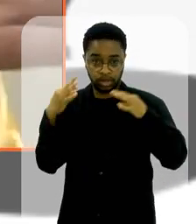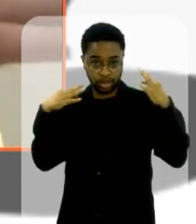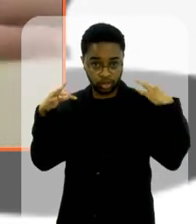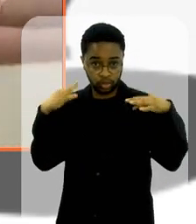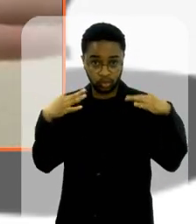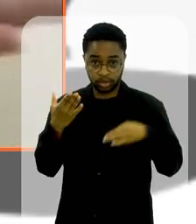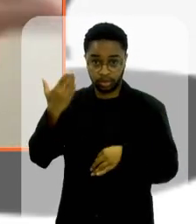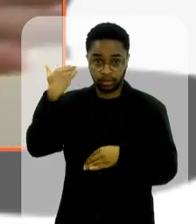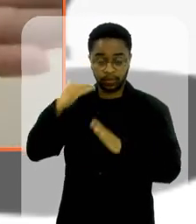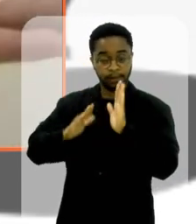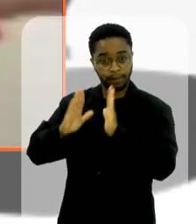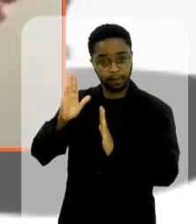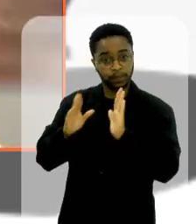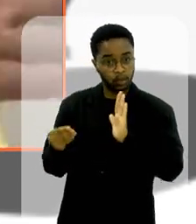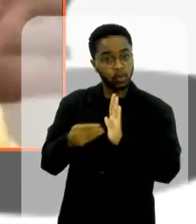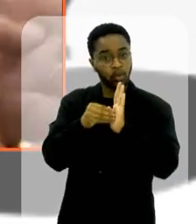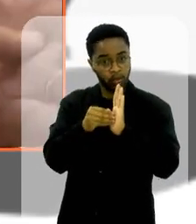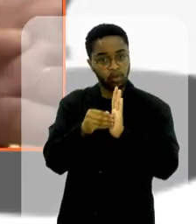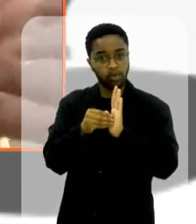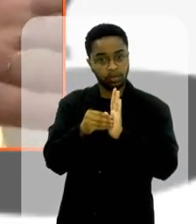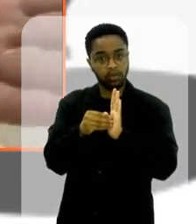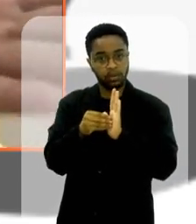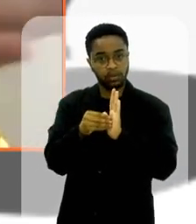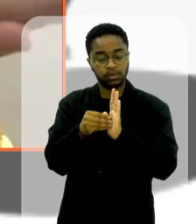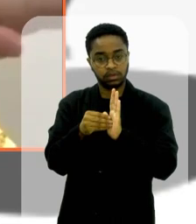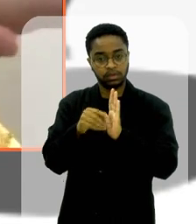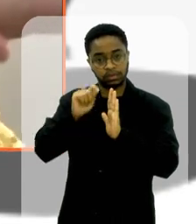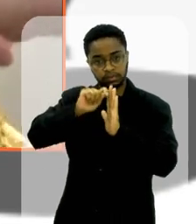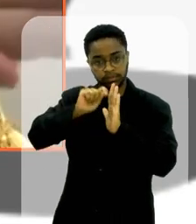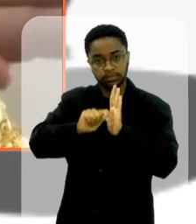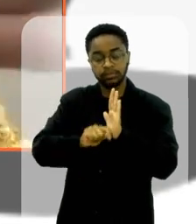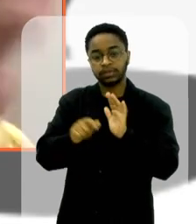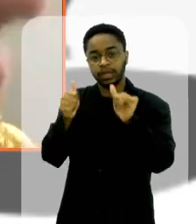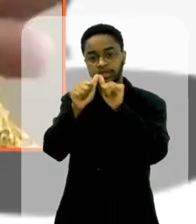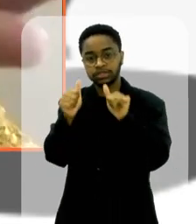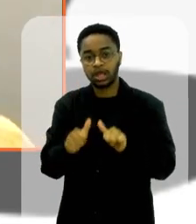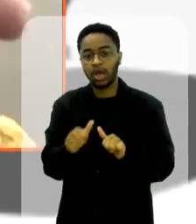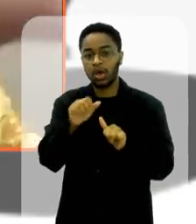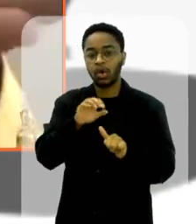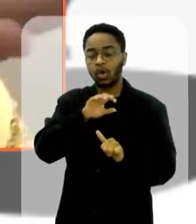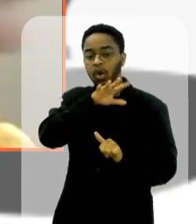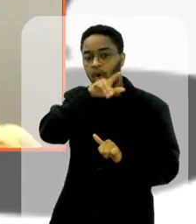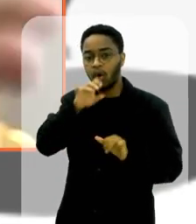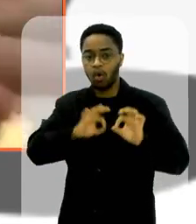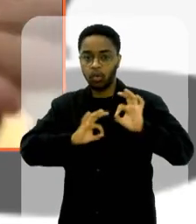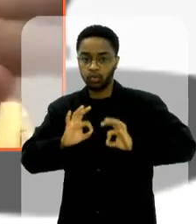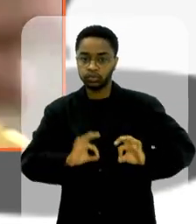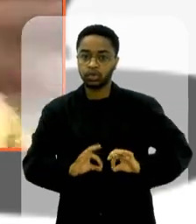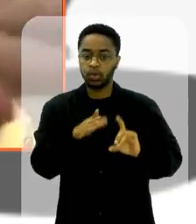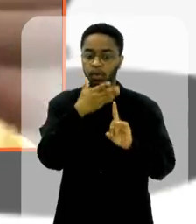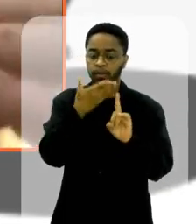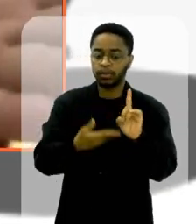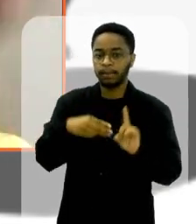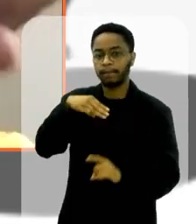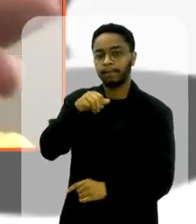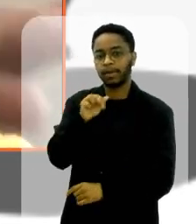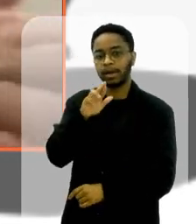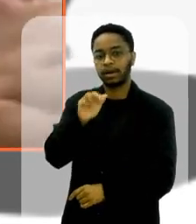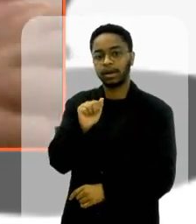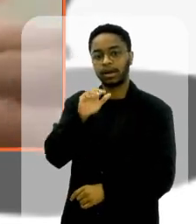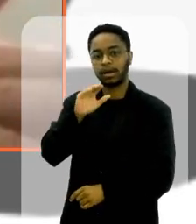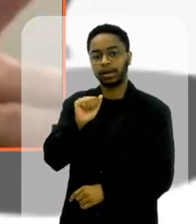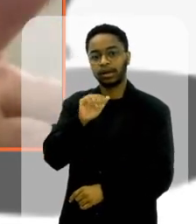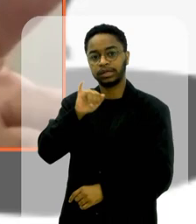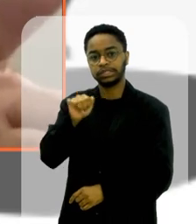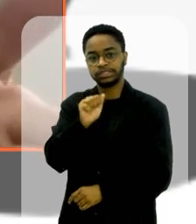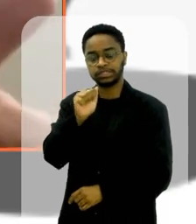no guia turístico da época, está lá escrito, ó, é a estátua da onça em homenagem a Maracajá Guaçu,